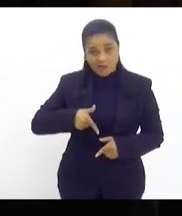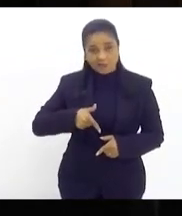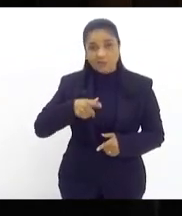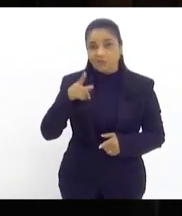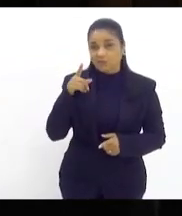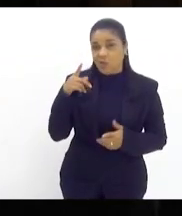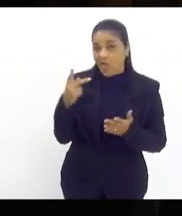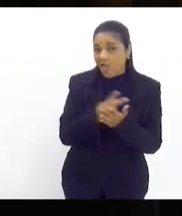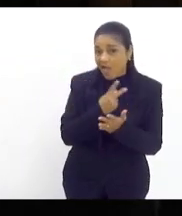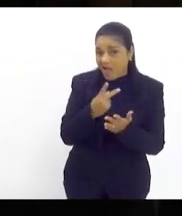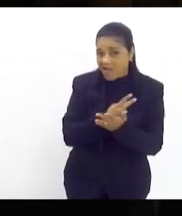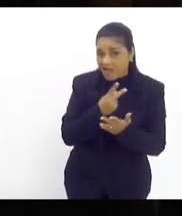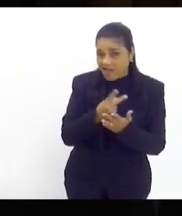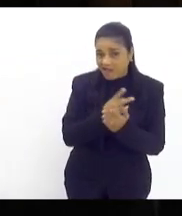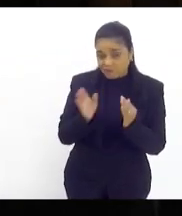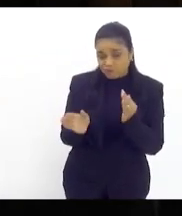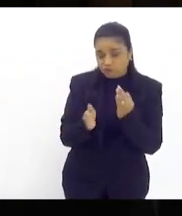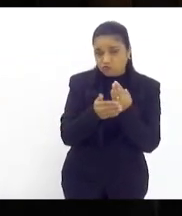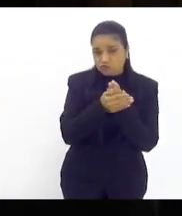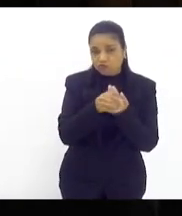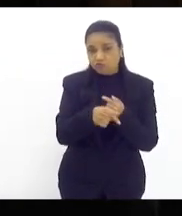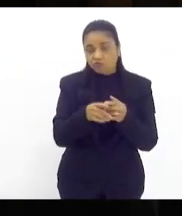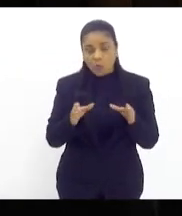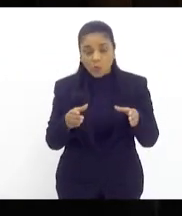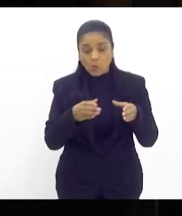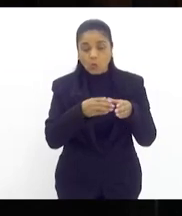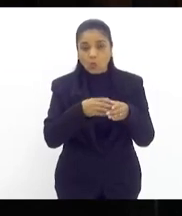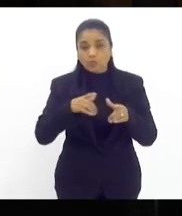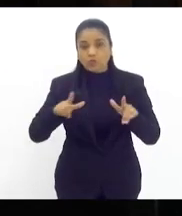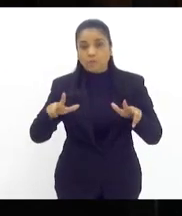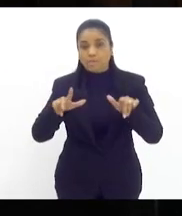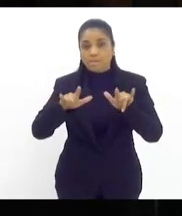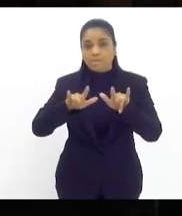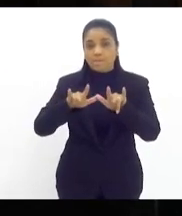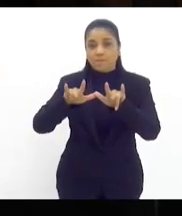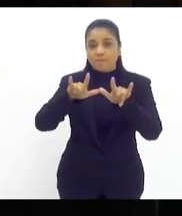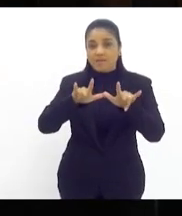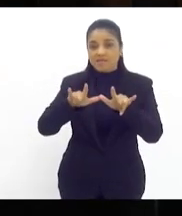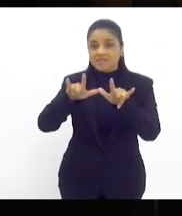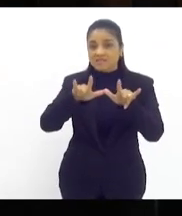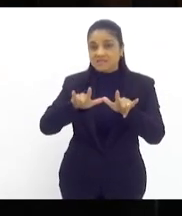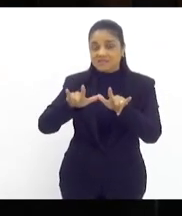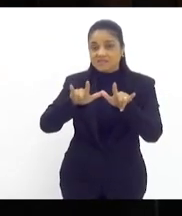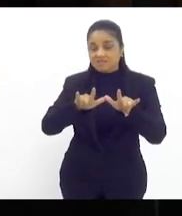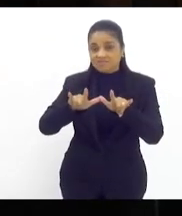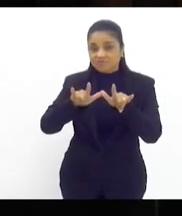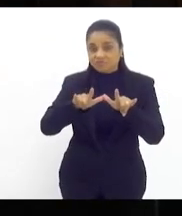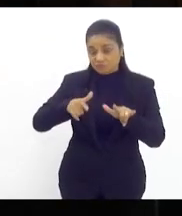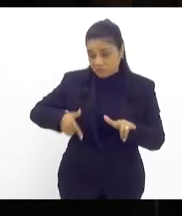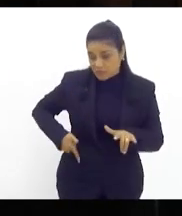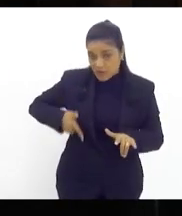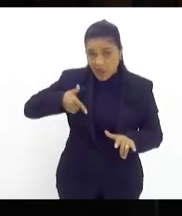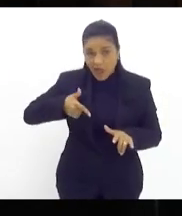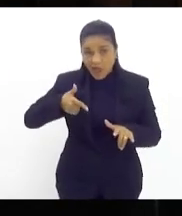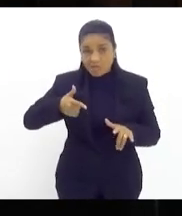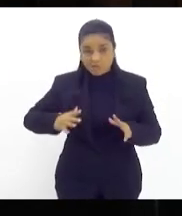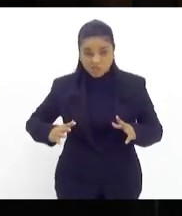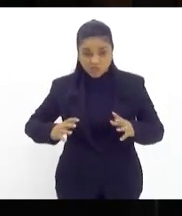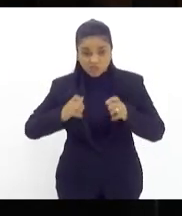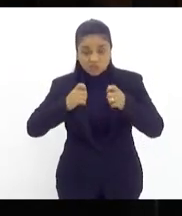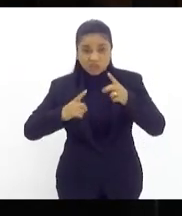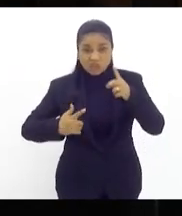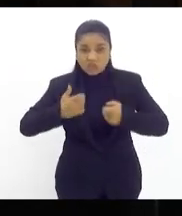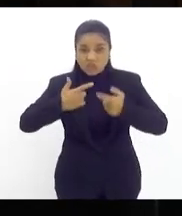ele constitui uma milícia que utilizando armas de guerra fazia sua